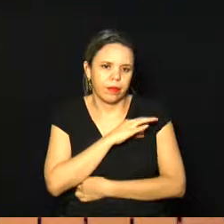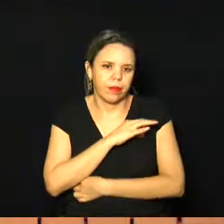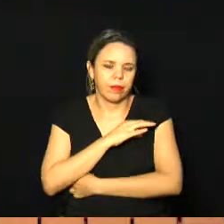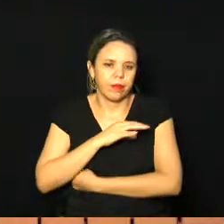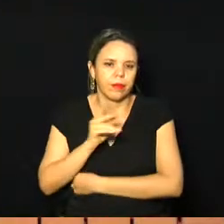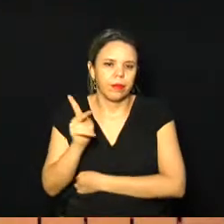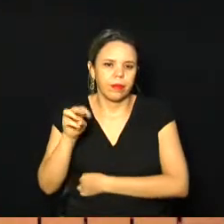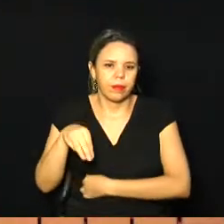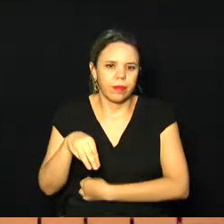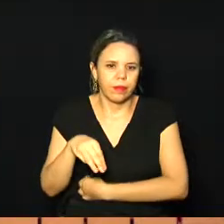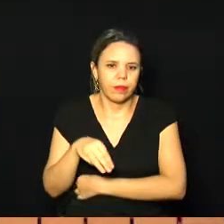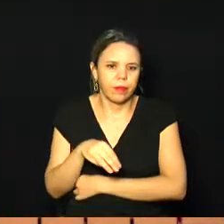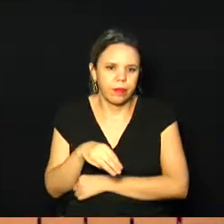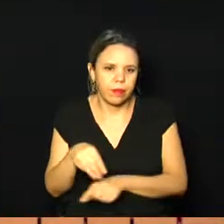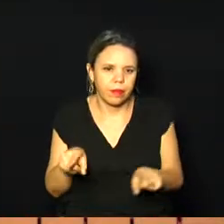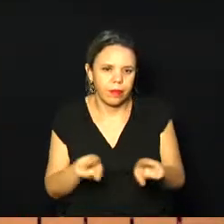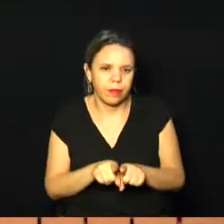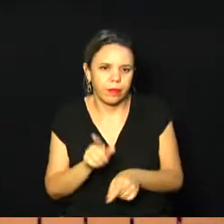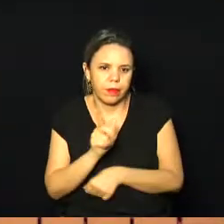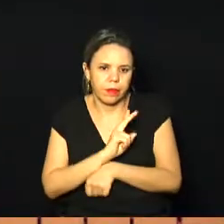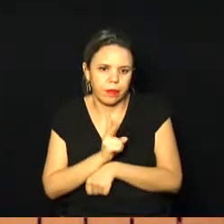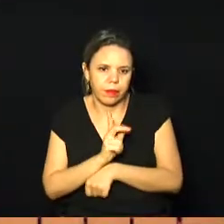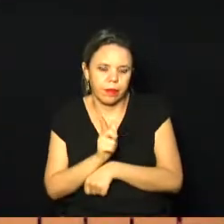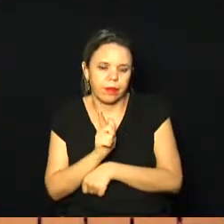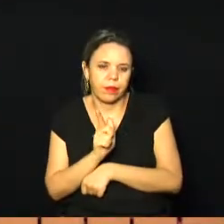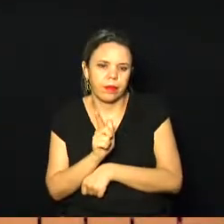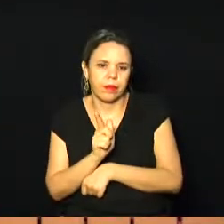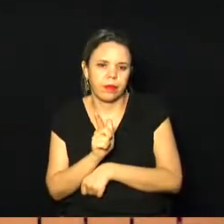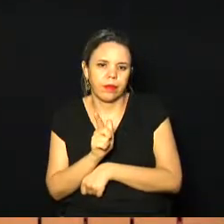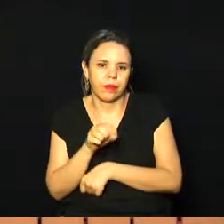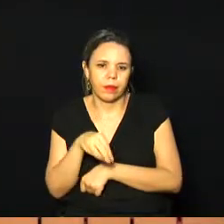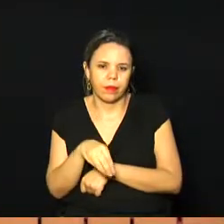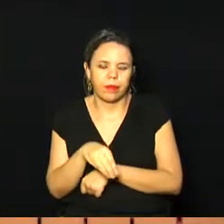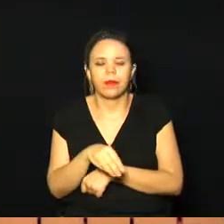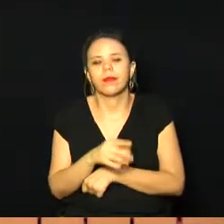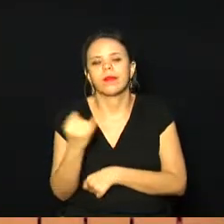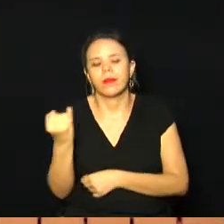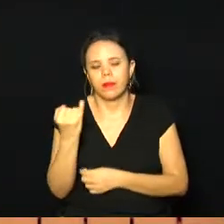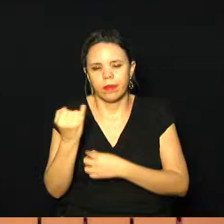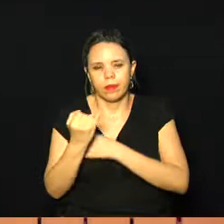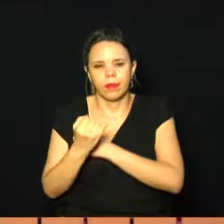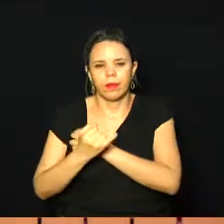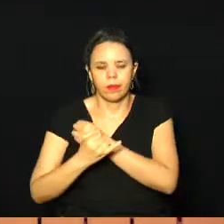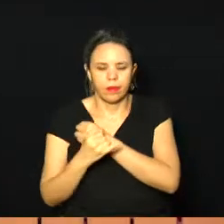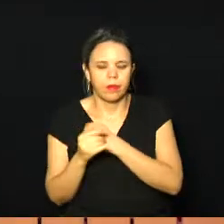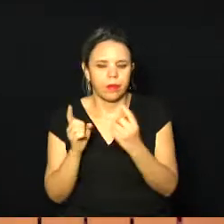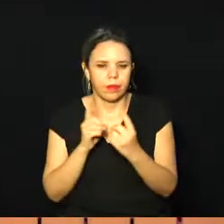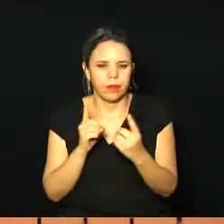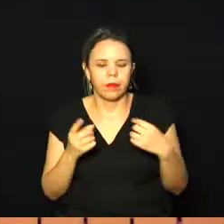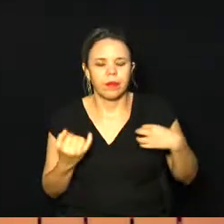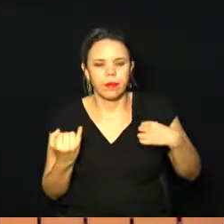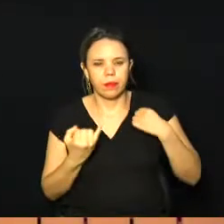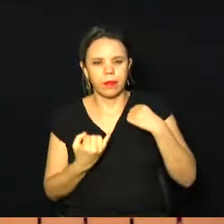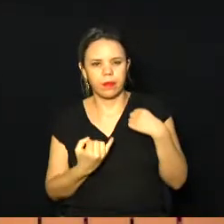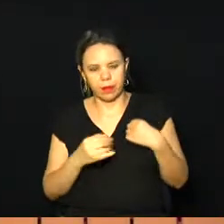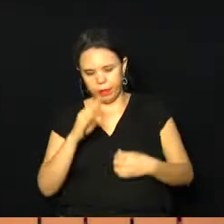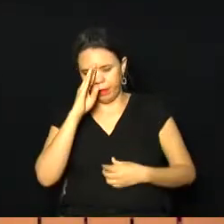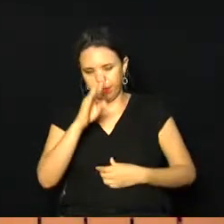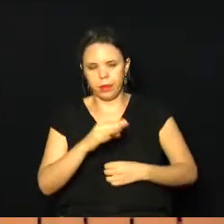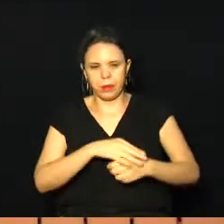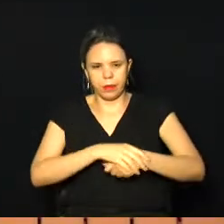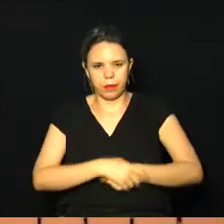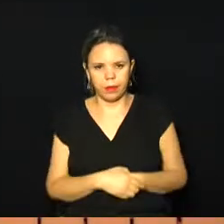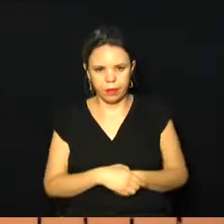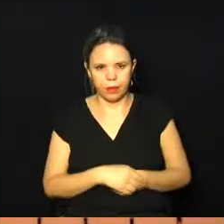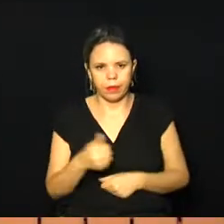Militar e também a Guarda Municipal, como é importante esse atendimento, é importante e fundamental, como